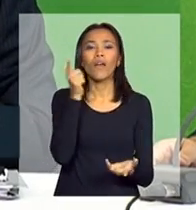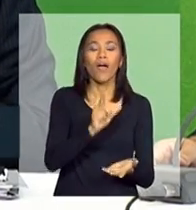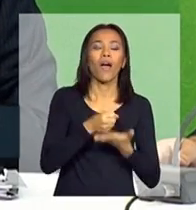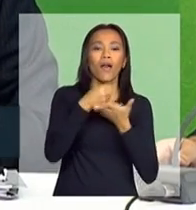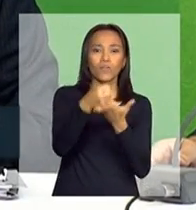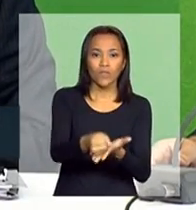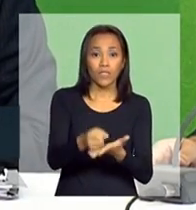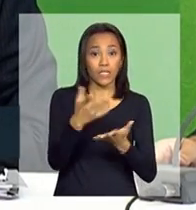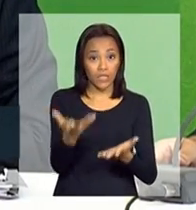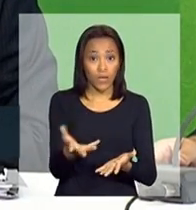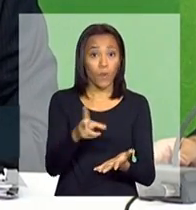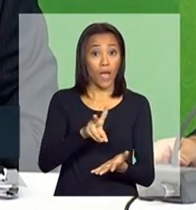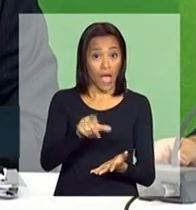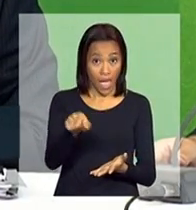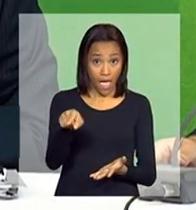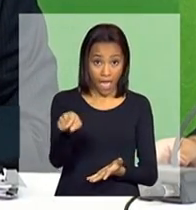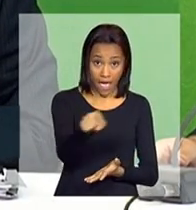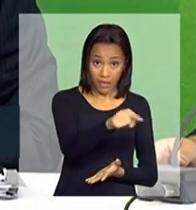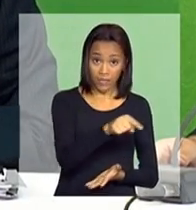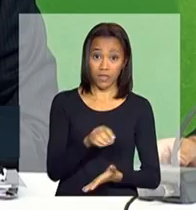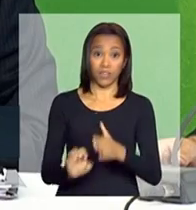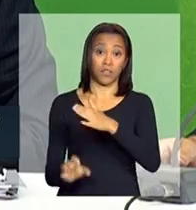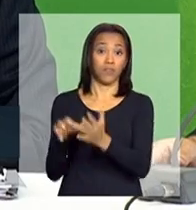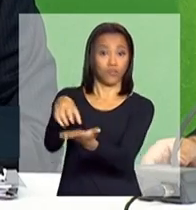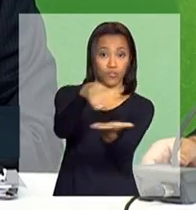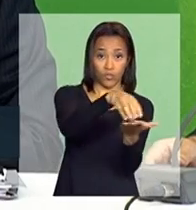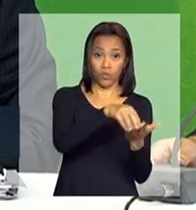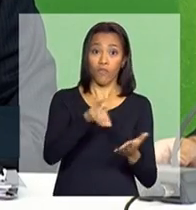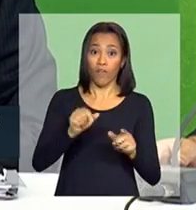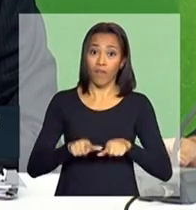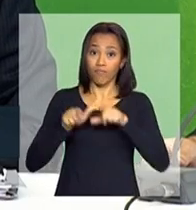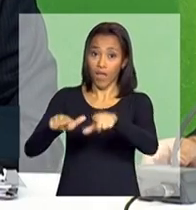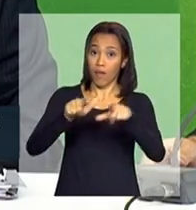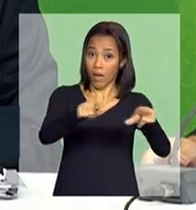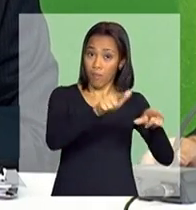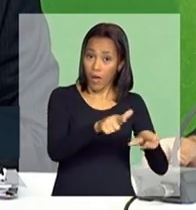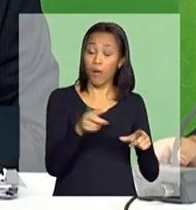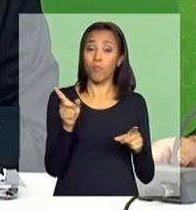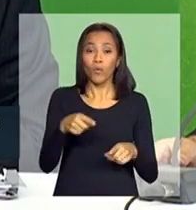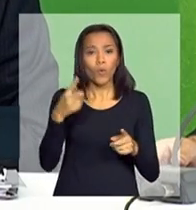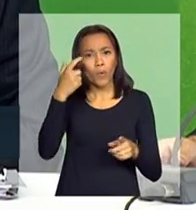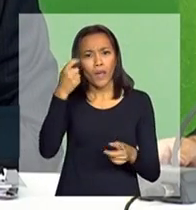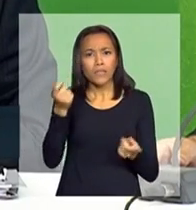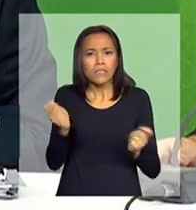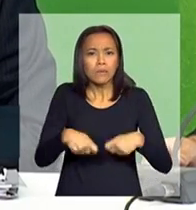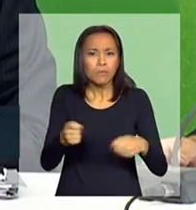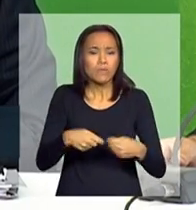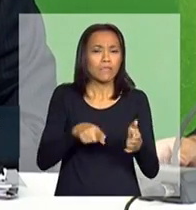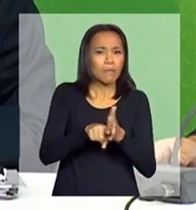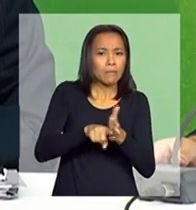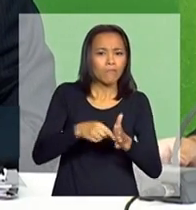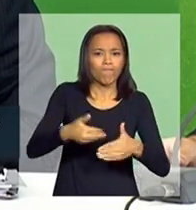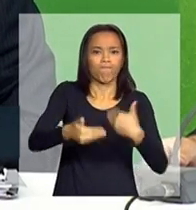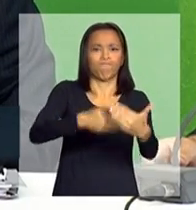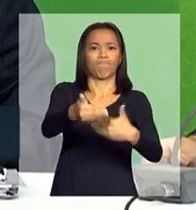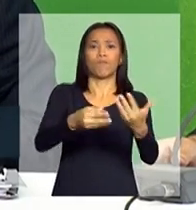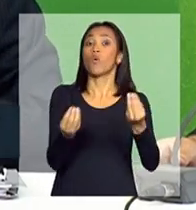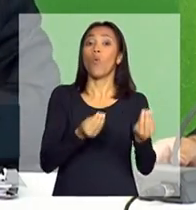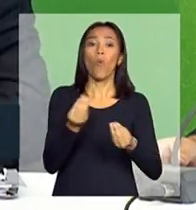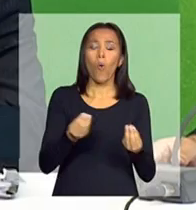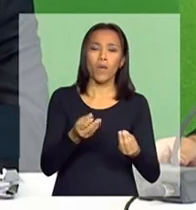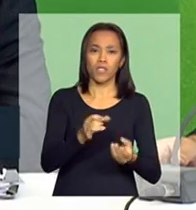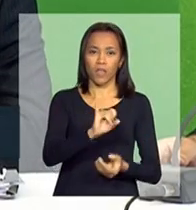As instituições são certificadas por essa capacidade de inovação e a participação nos recursos é proporcional a quanto elas estão